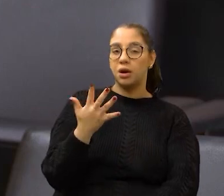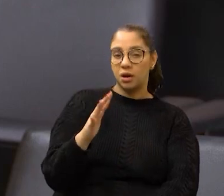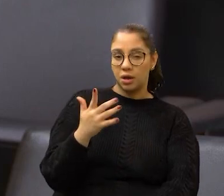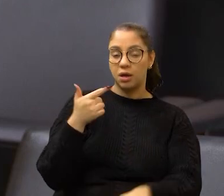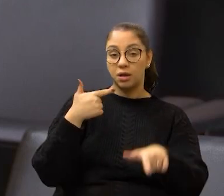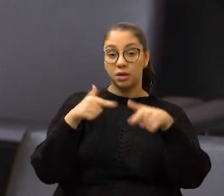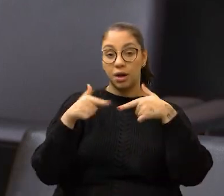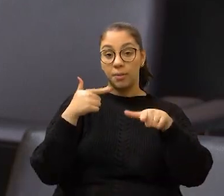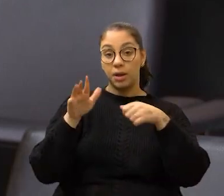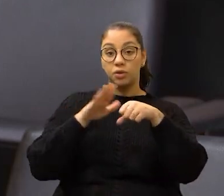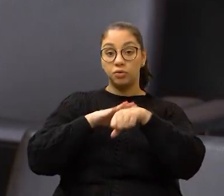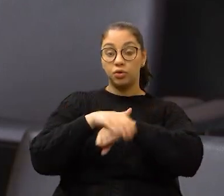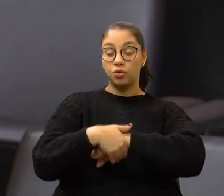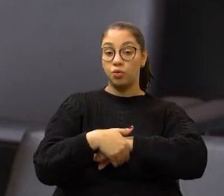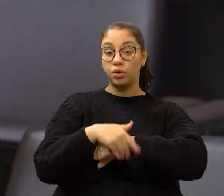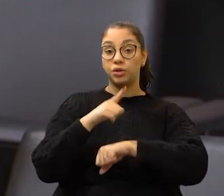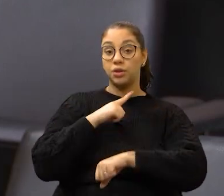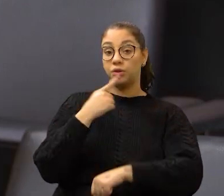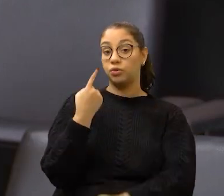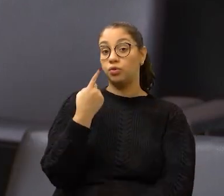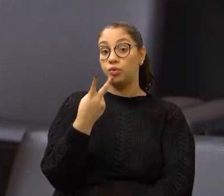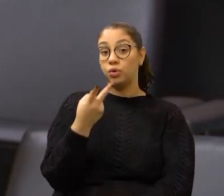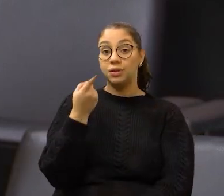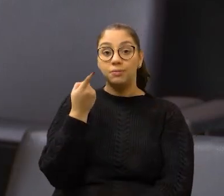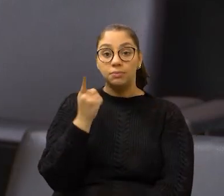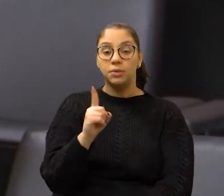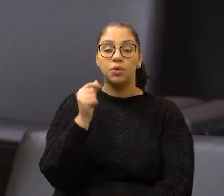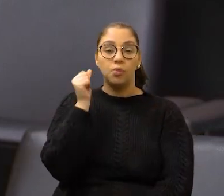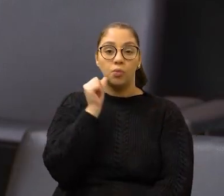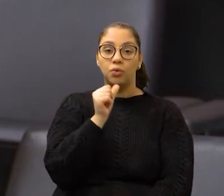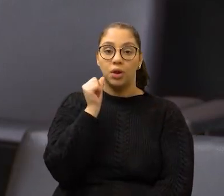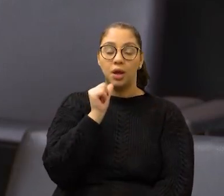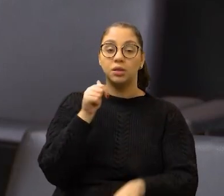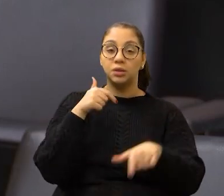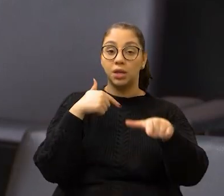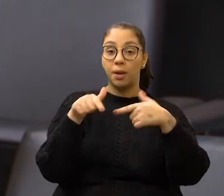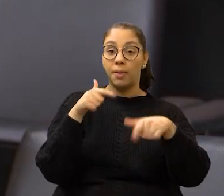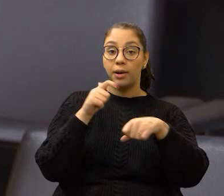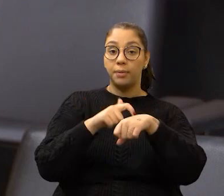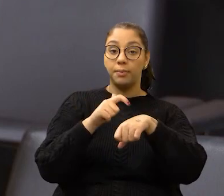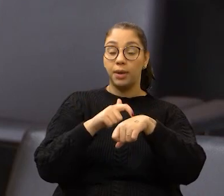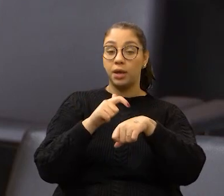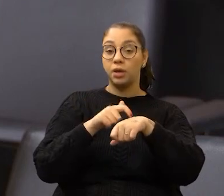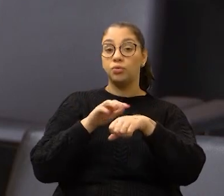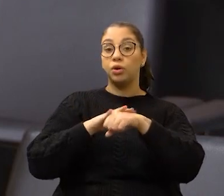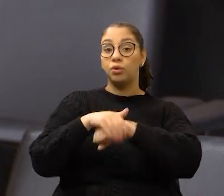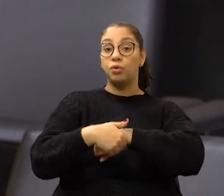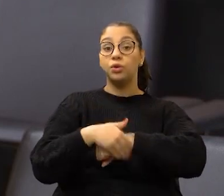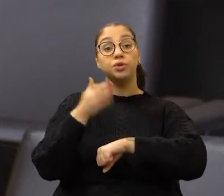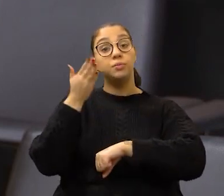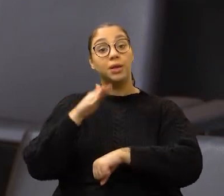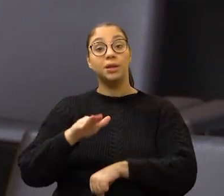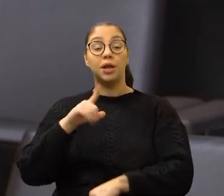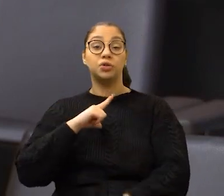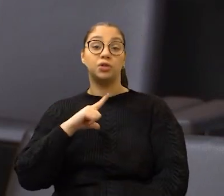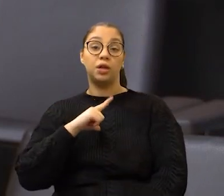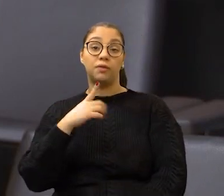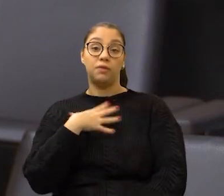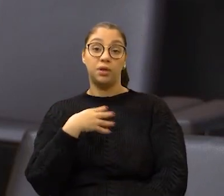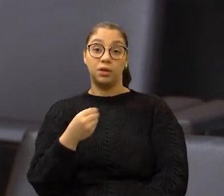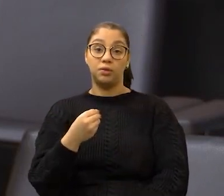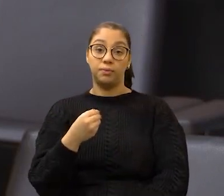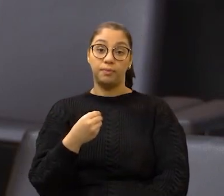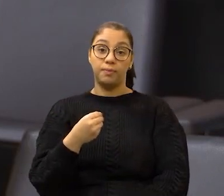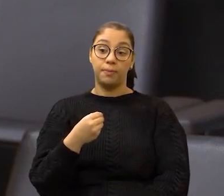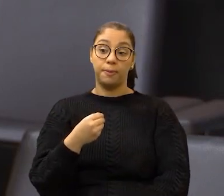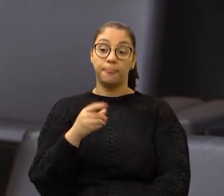média, trabalhando em período noturno, uma média de 12 mil mulheres que trabalham em período noturno. A metade dessas mulheres tem filhos.